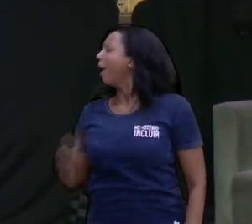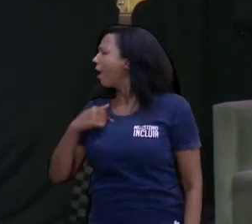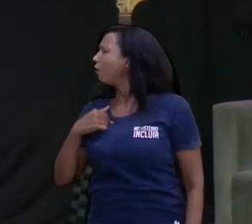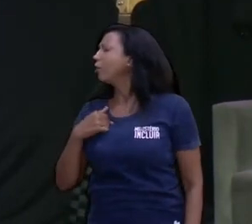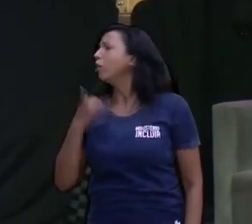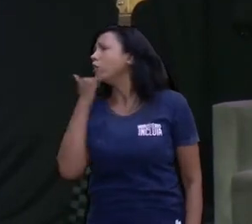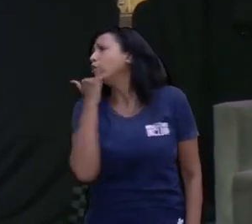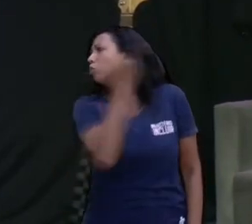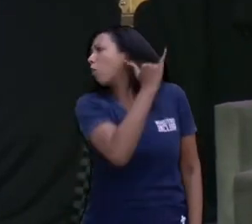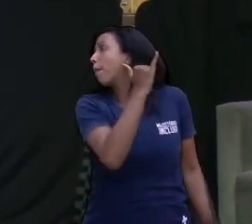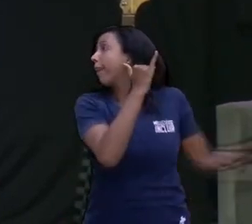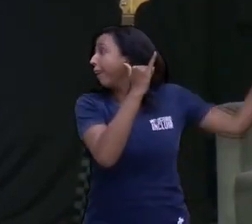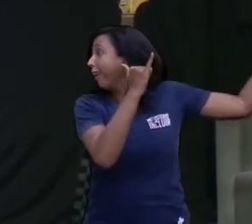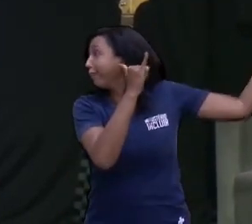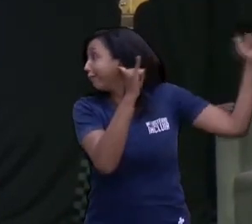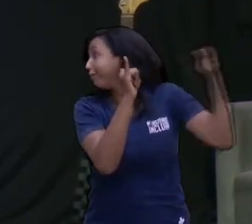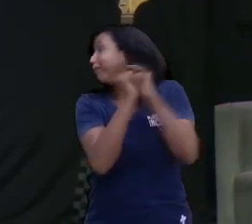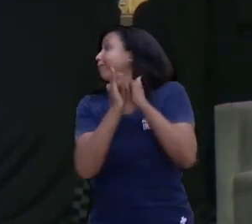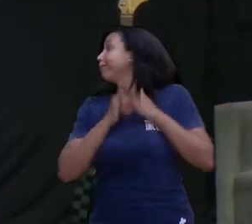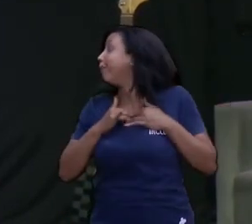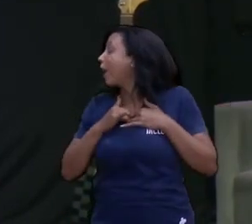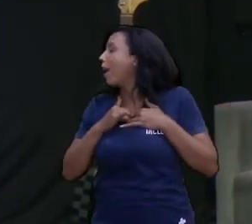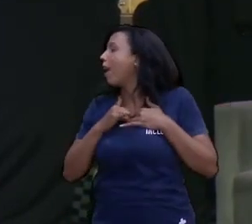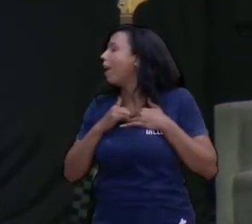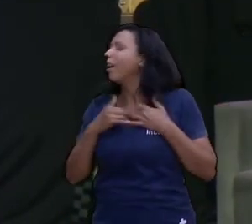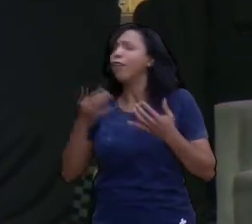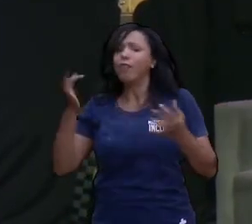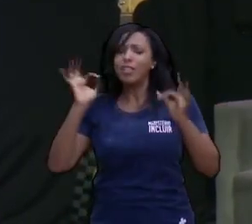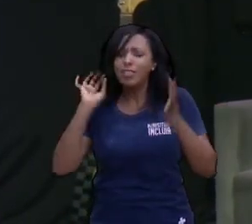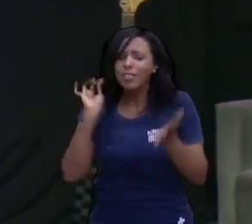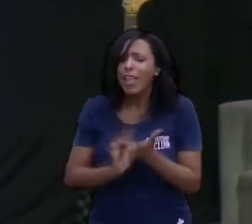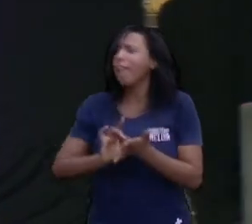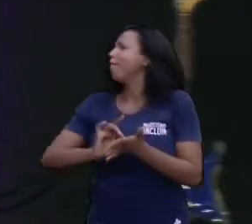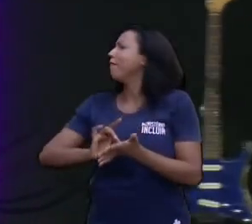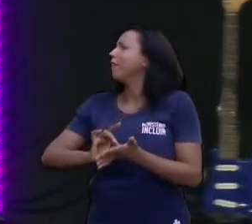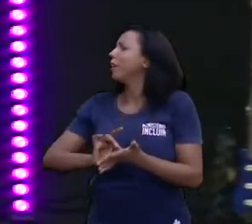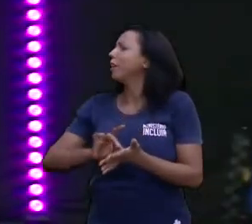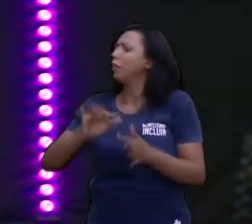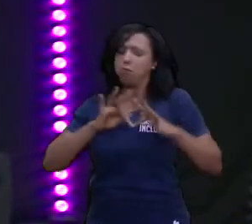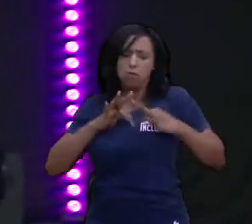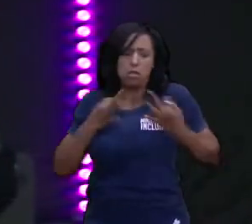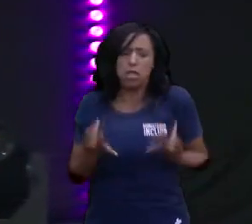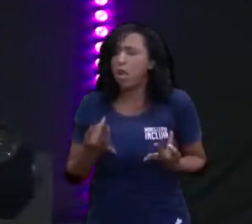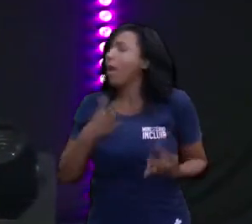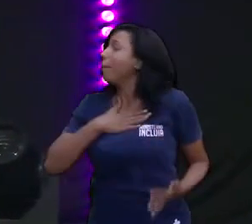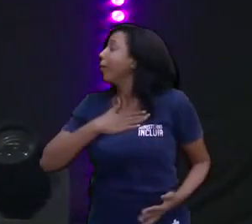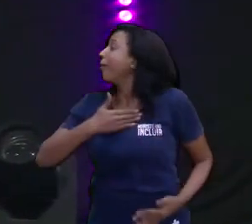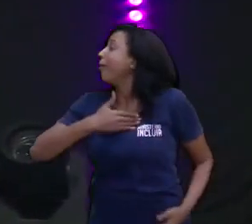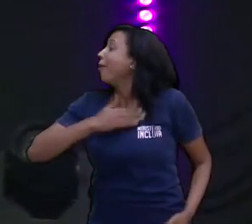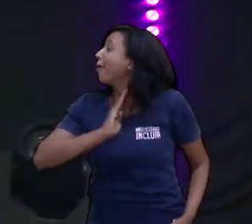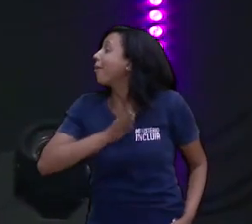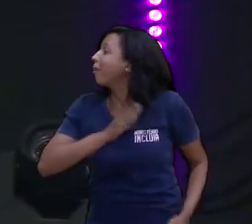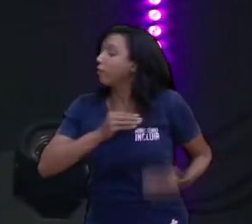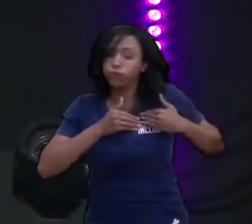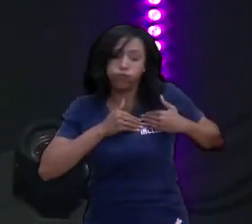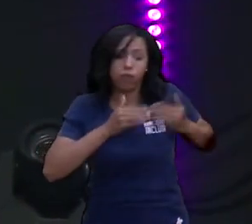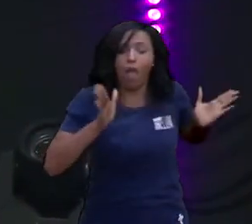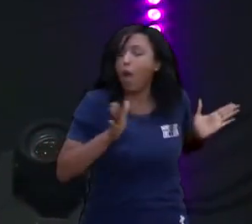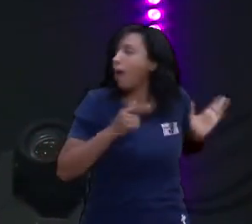perdão a ele foi sincero foi gelo indo foi autêntico foi do coração não foi uma conversa fiada